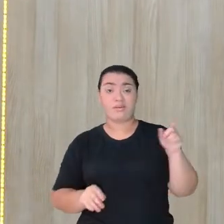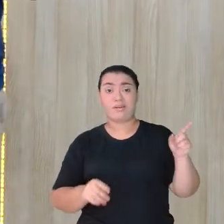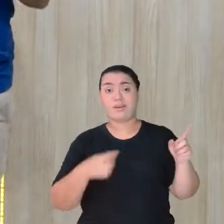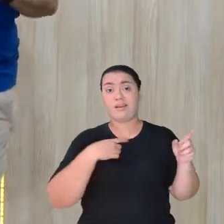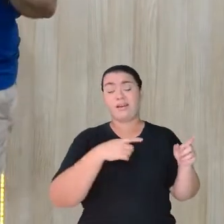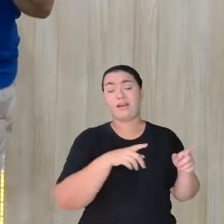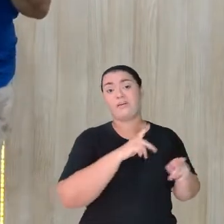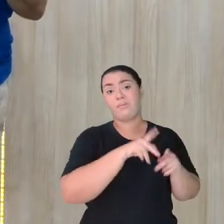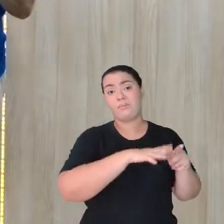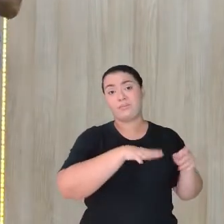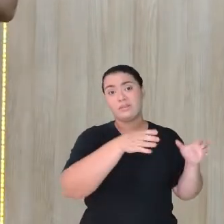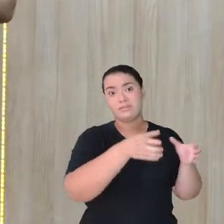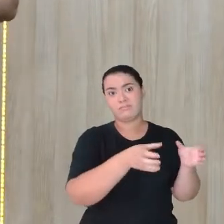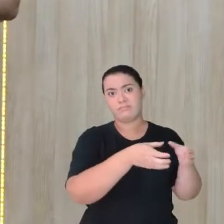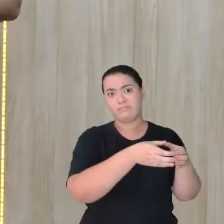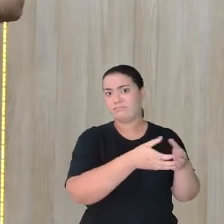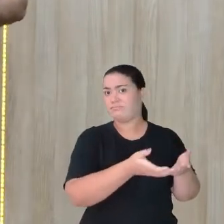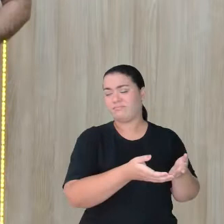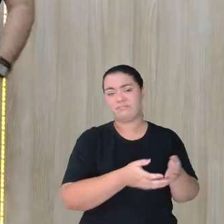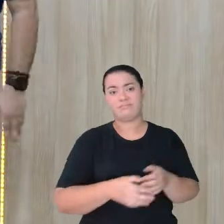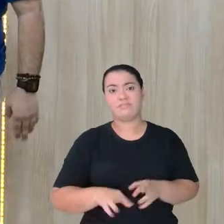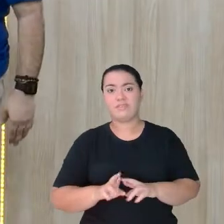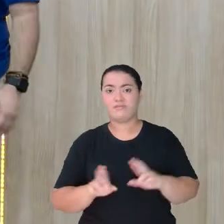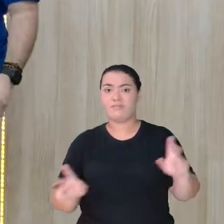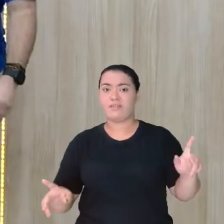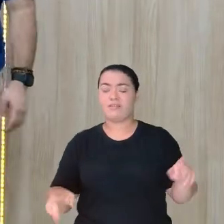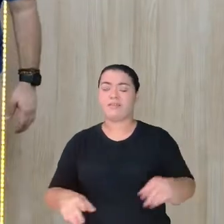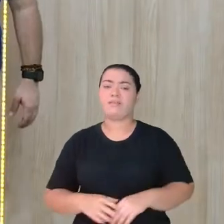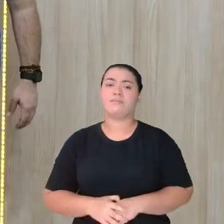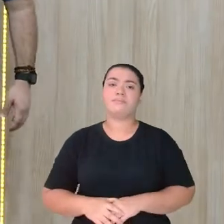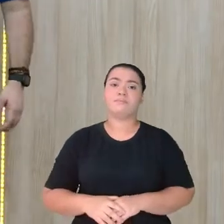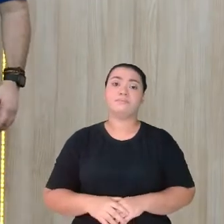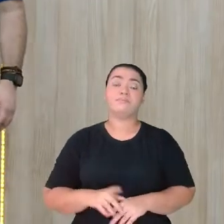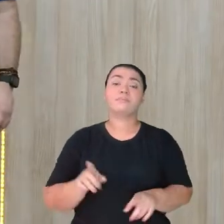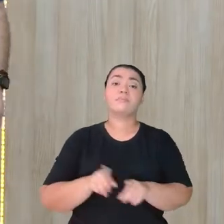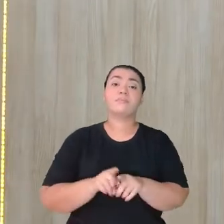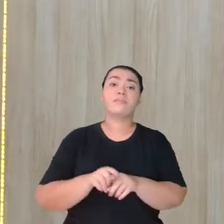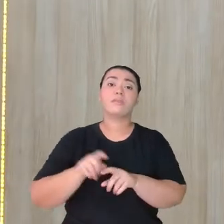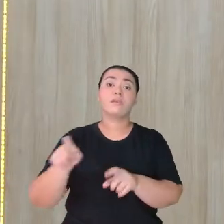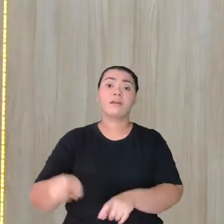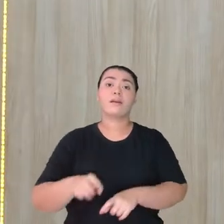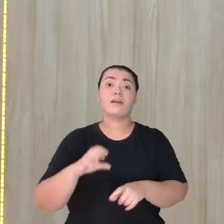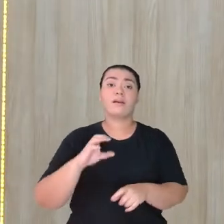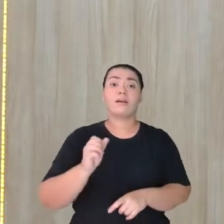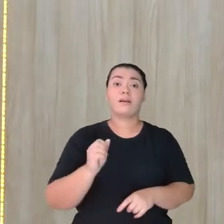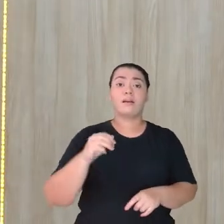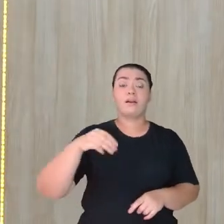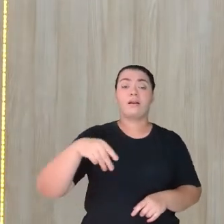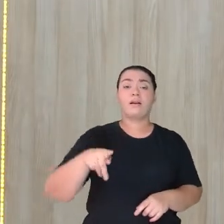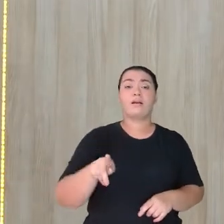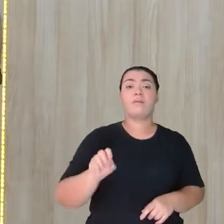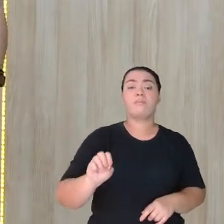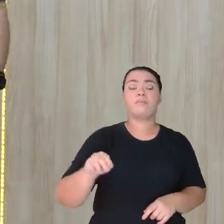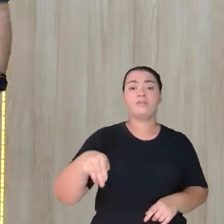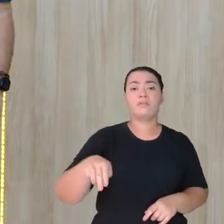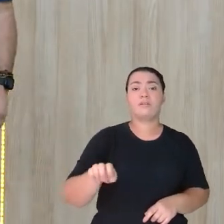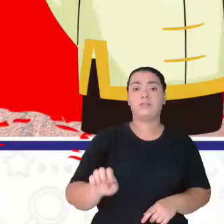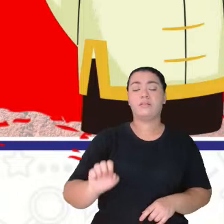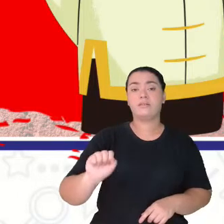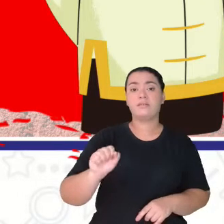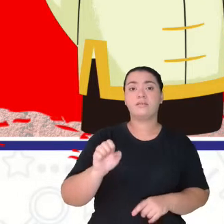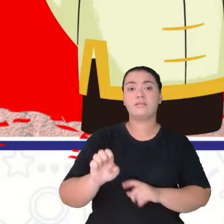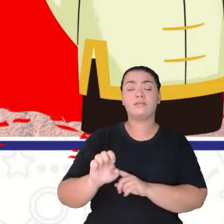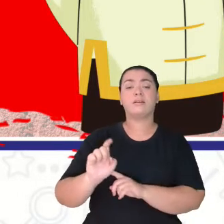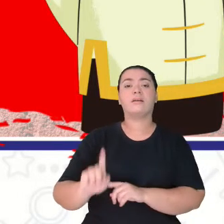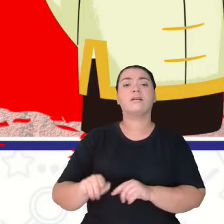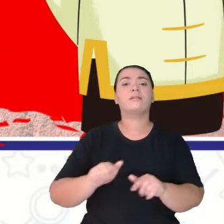parcela da população, ok? Os camponeses, né, eles trabalhavam em lotes de terra. A maior parte